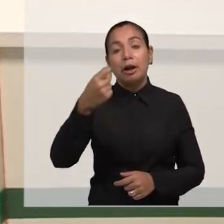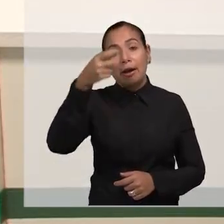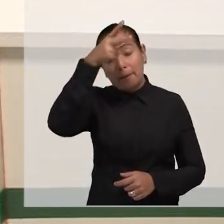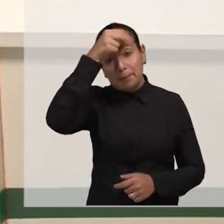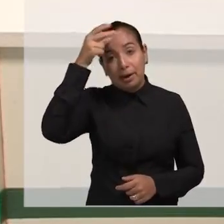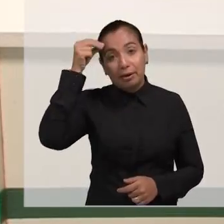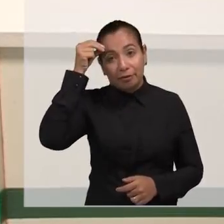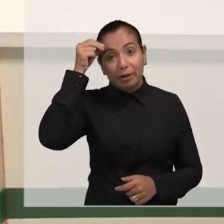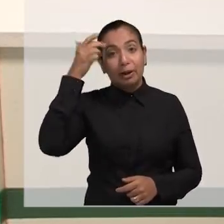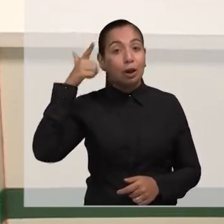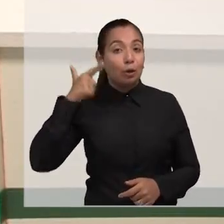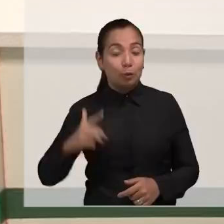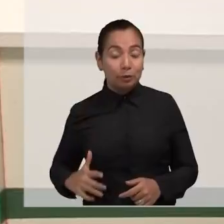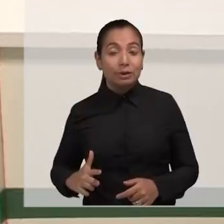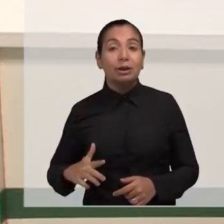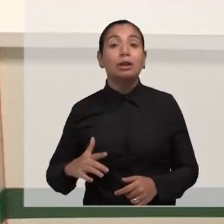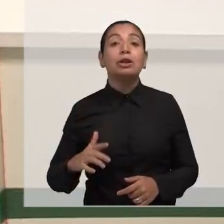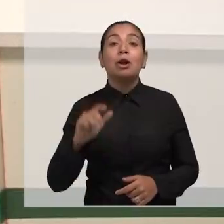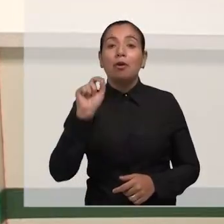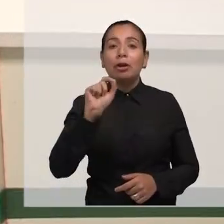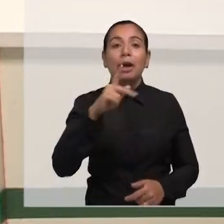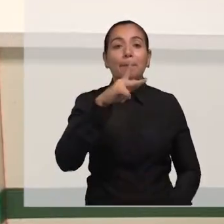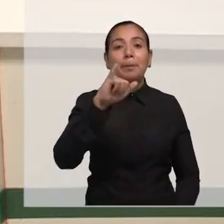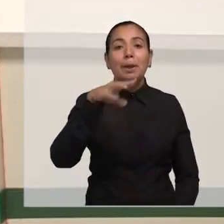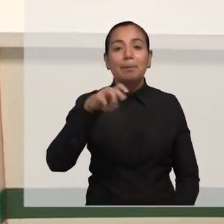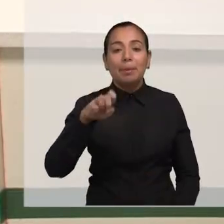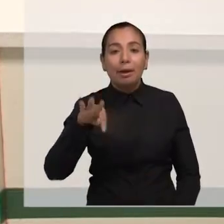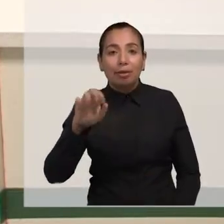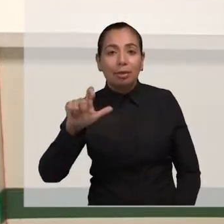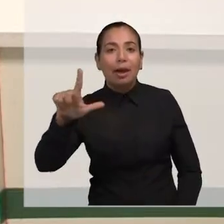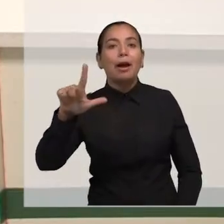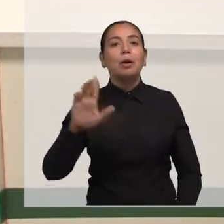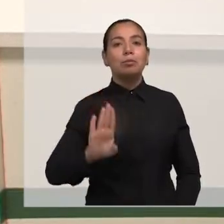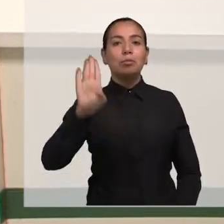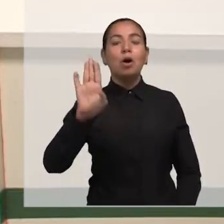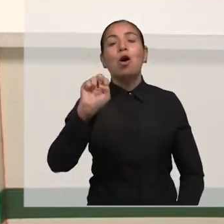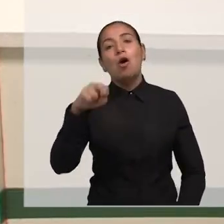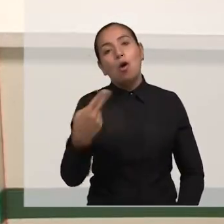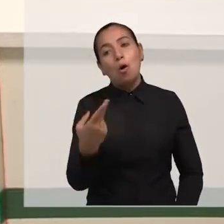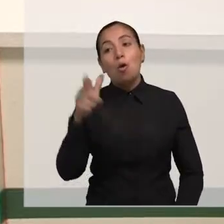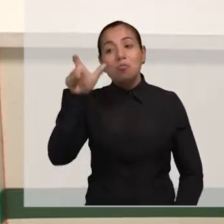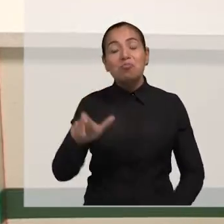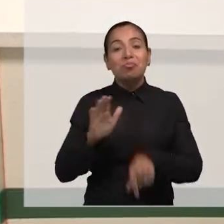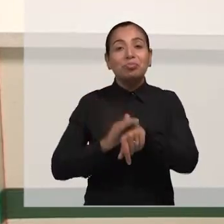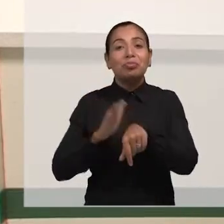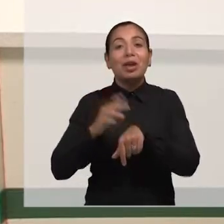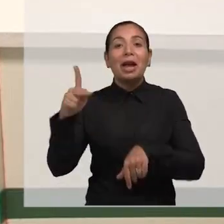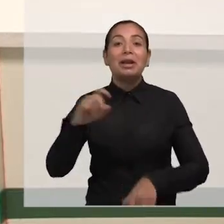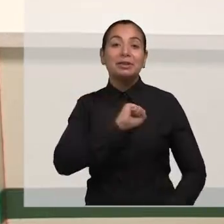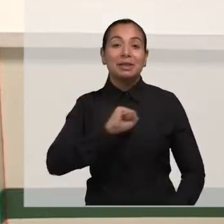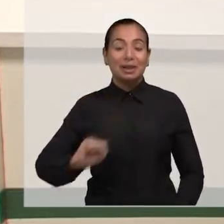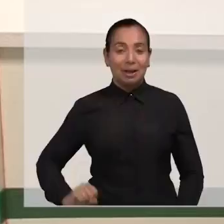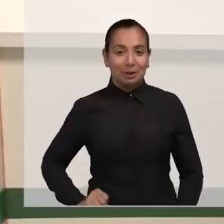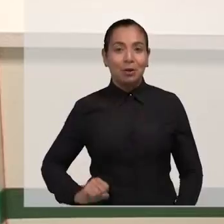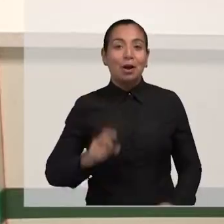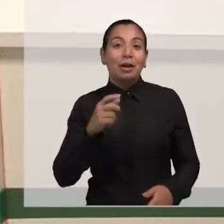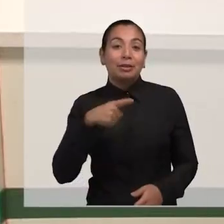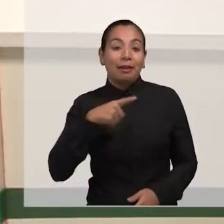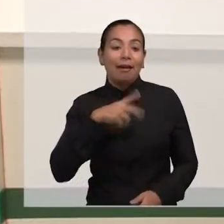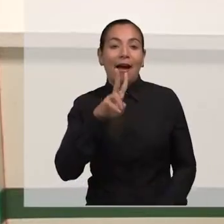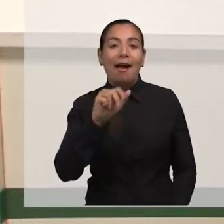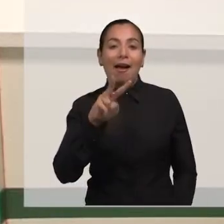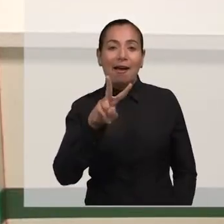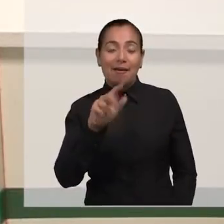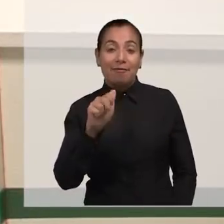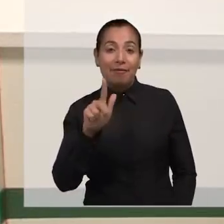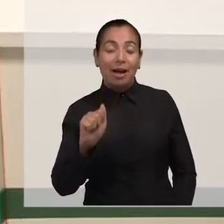tem hoje, diferente de há um tempo atrás, que ela tinha, né? Ela tinha uma certa... esteve em Fortaleza? Acho que sim. Ela